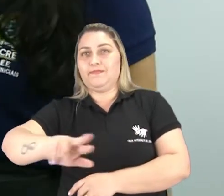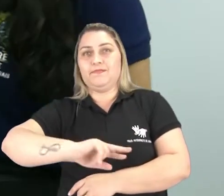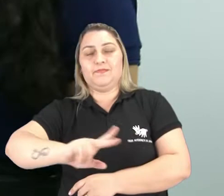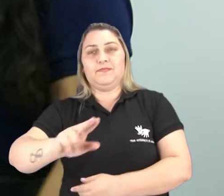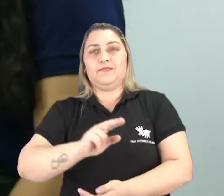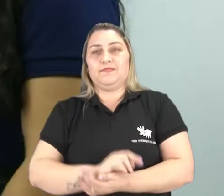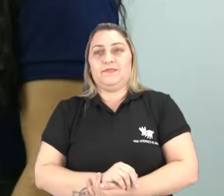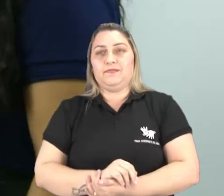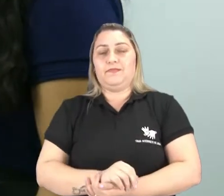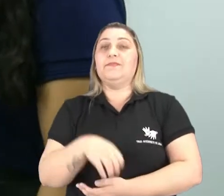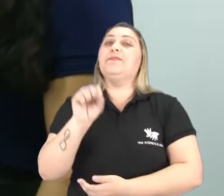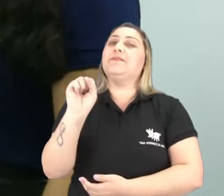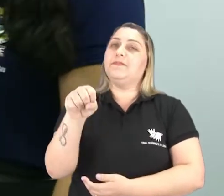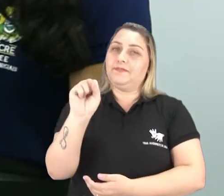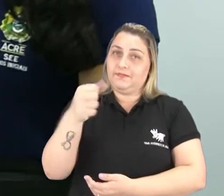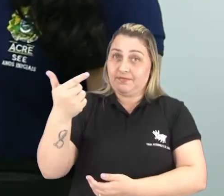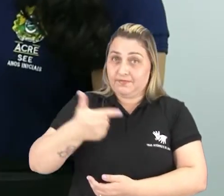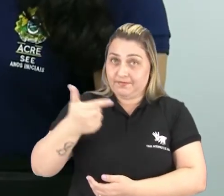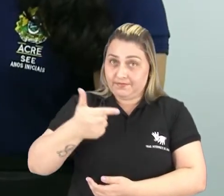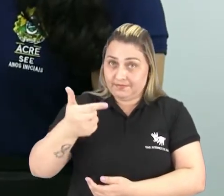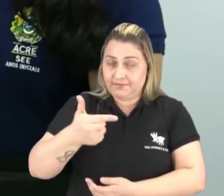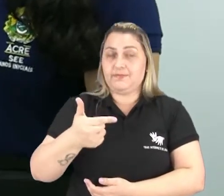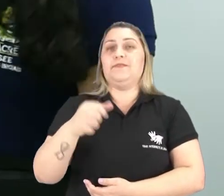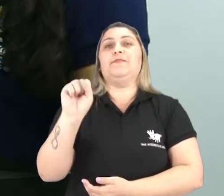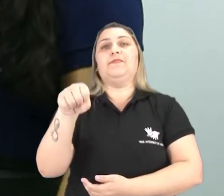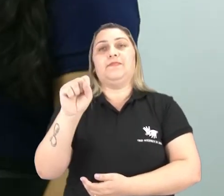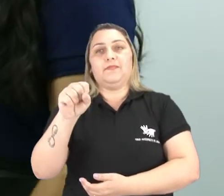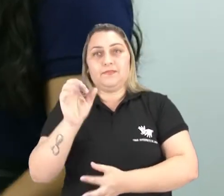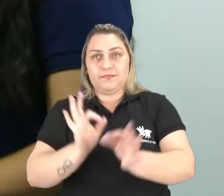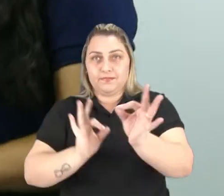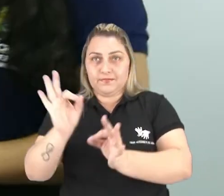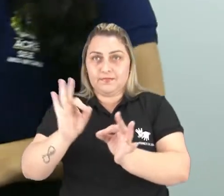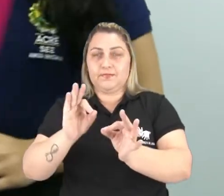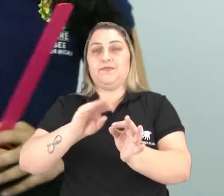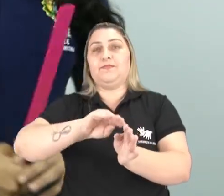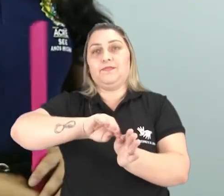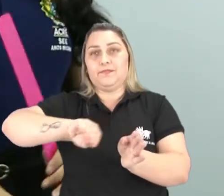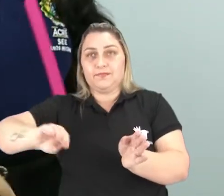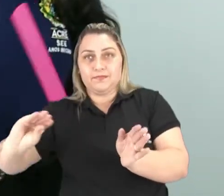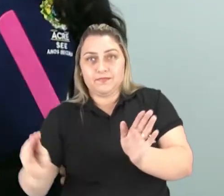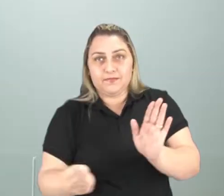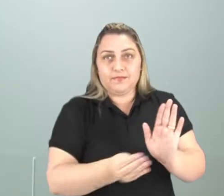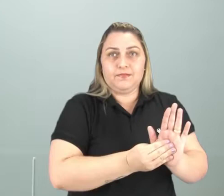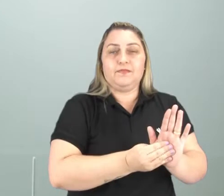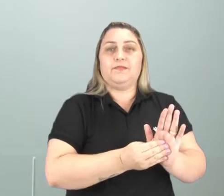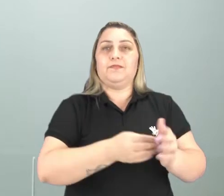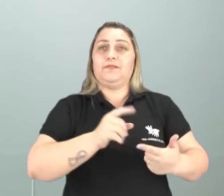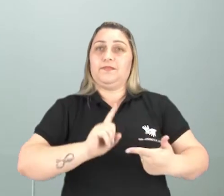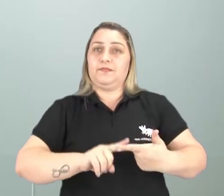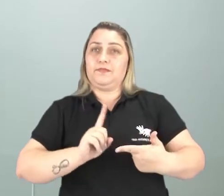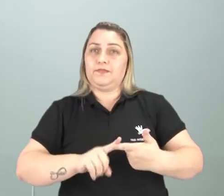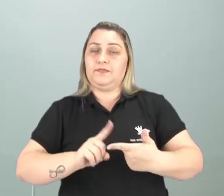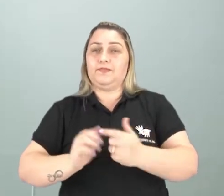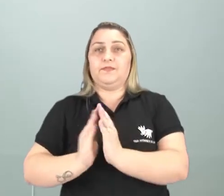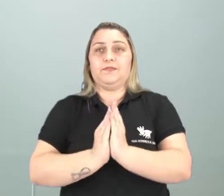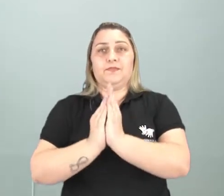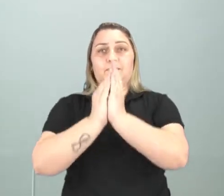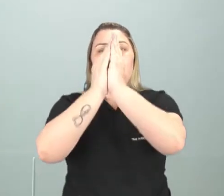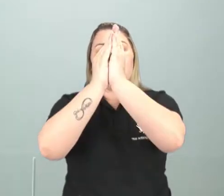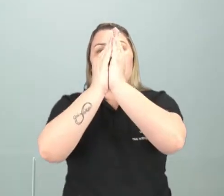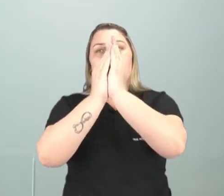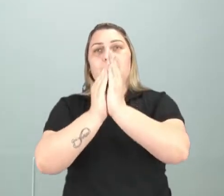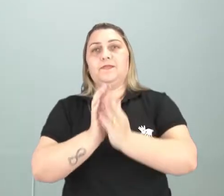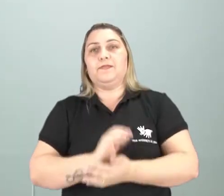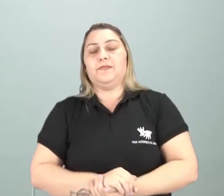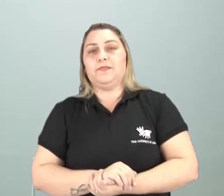bem não é esse balão é esse o segundo maior sim muito bem é esse então vamos colocar